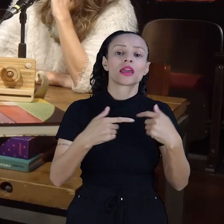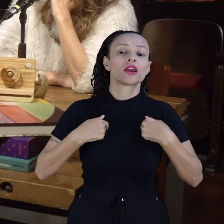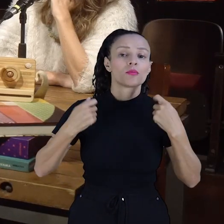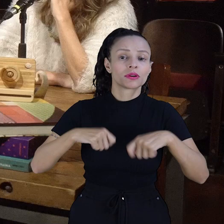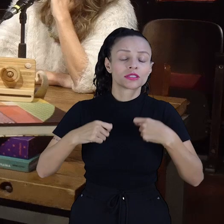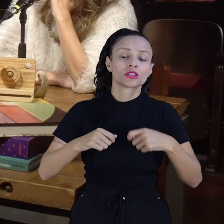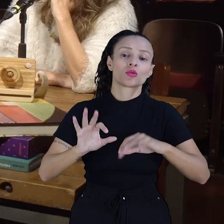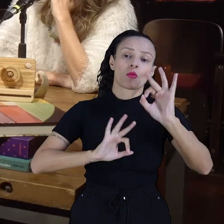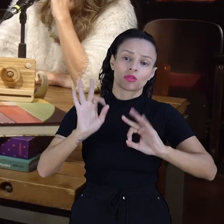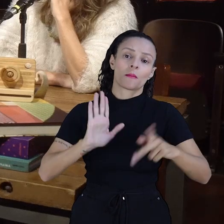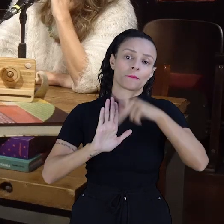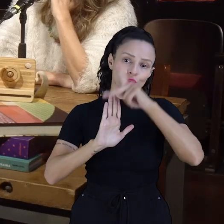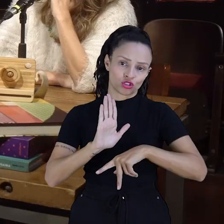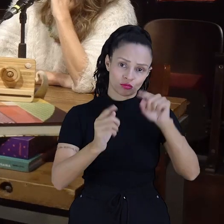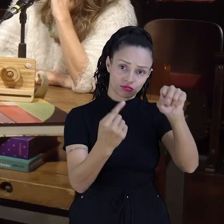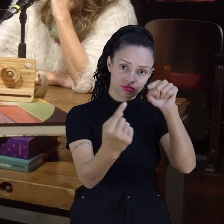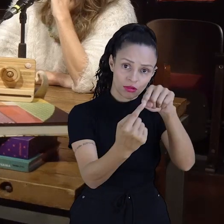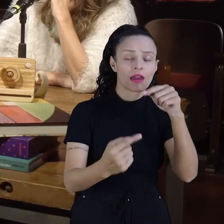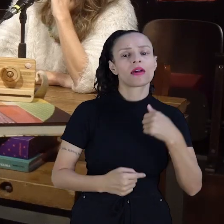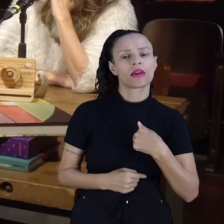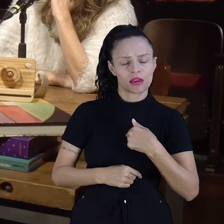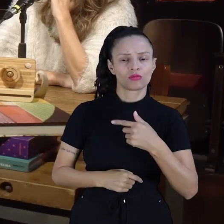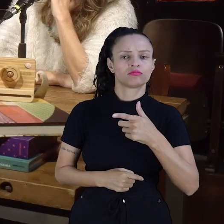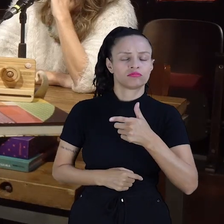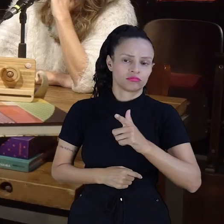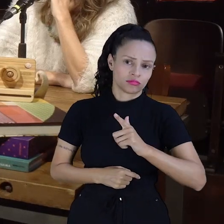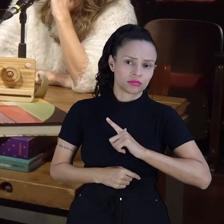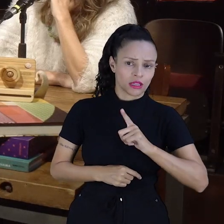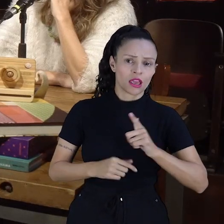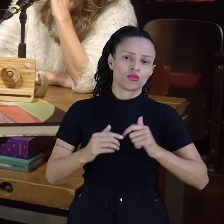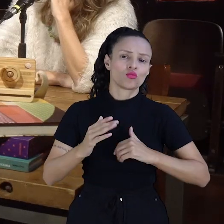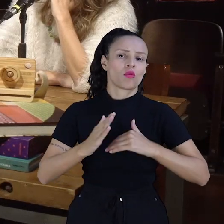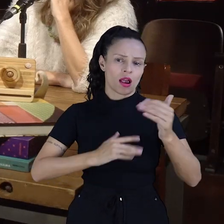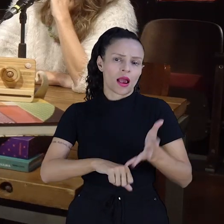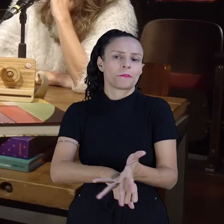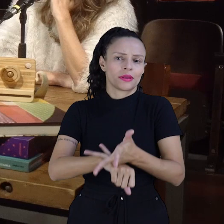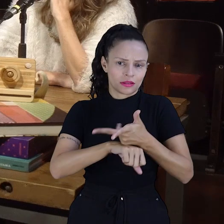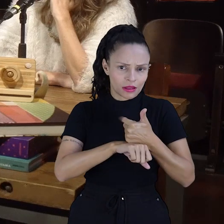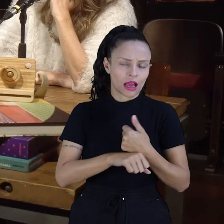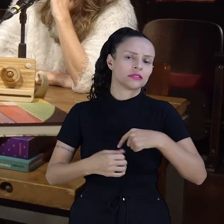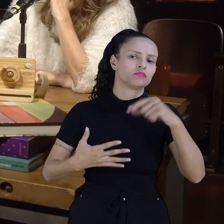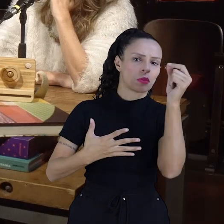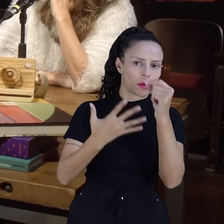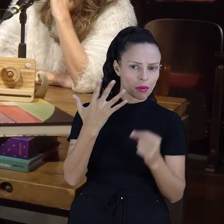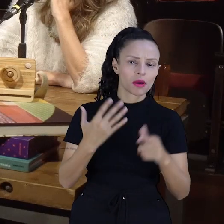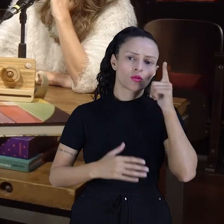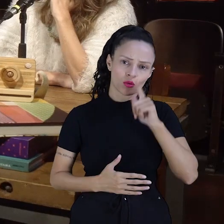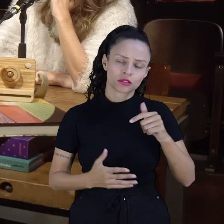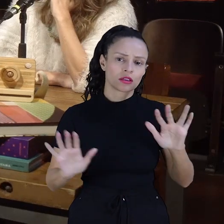corpo docente, porque eu tenho que montar um projeto para isso. Não que eu também não tenha as habilidades e as